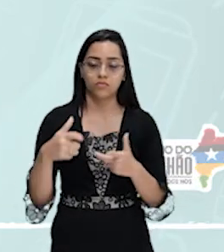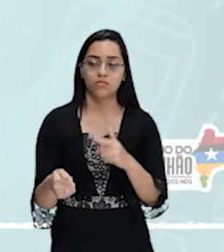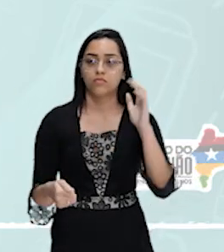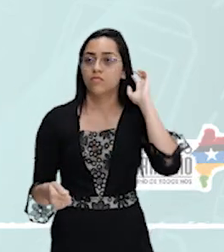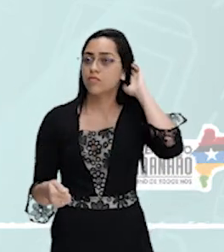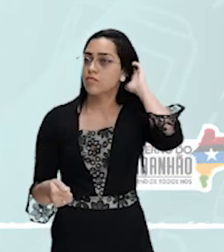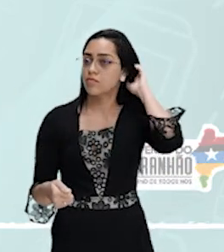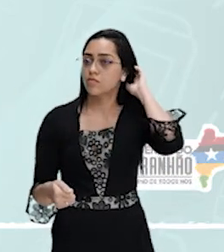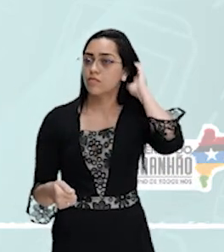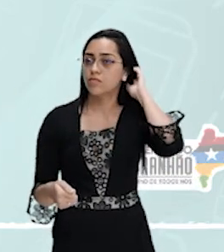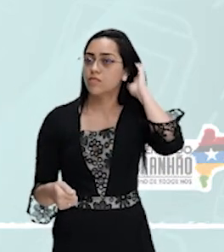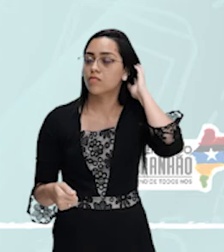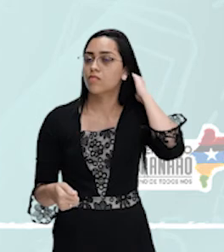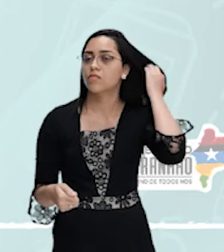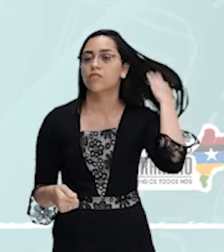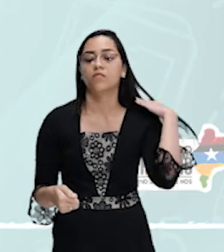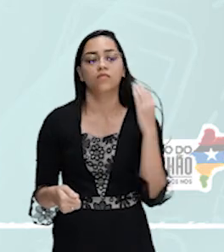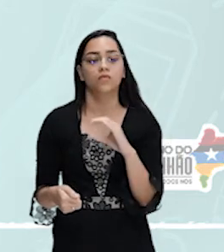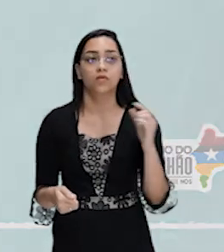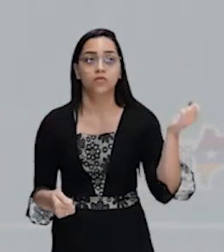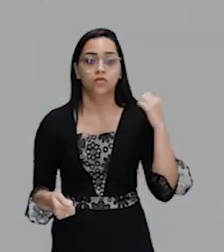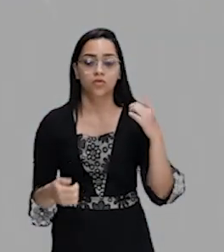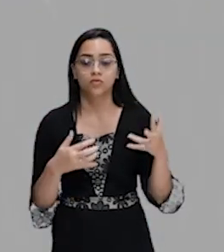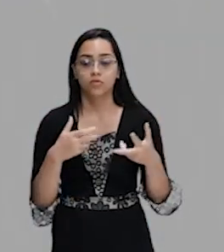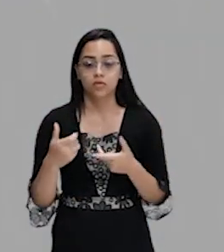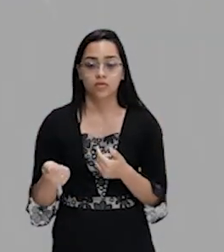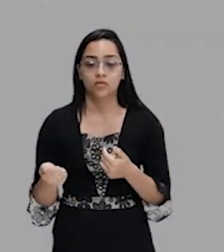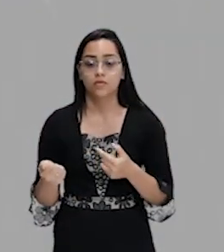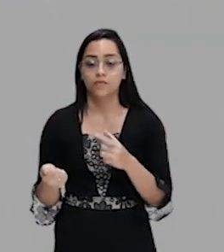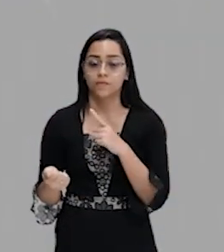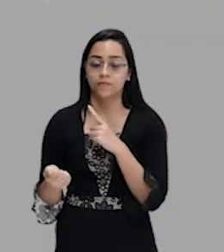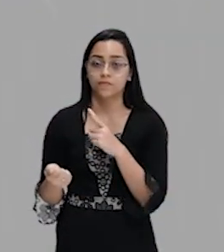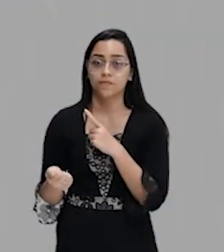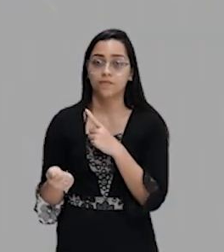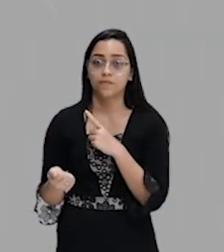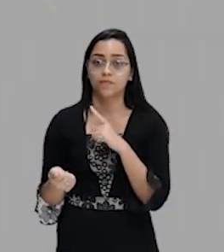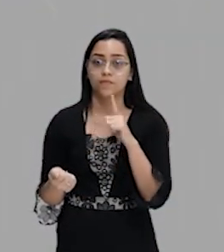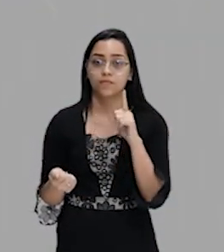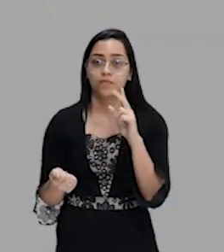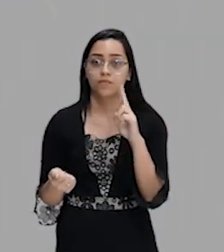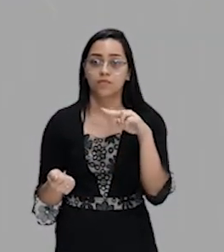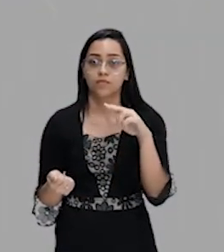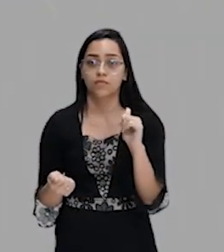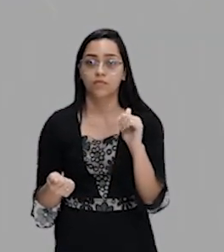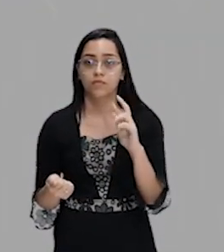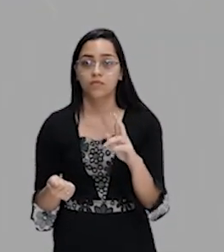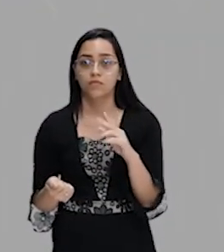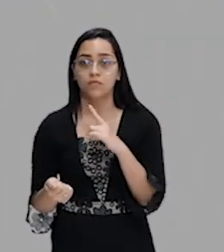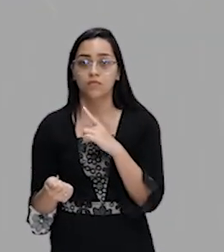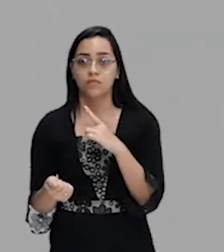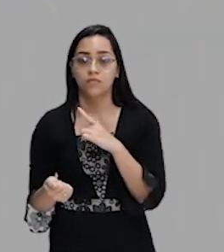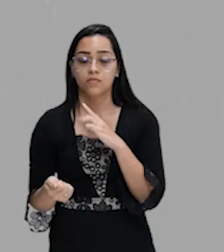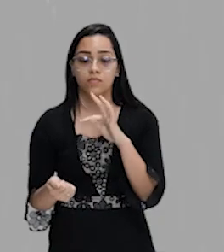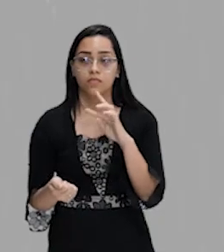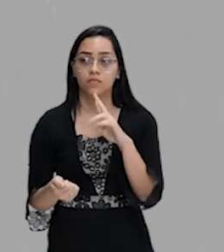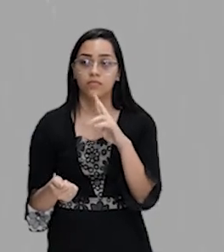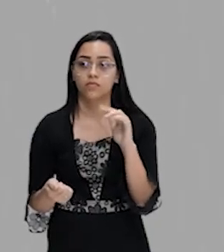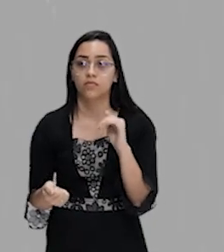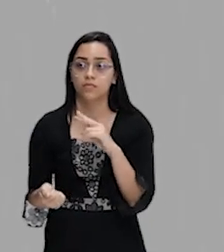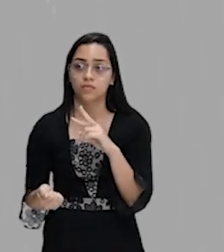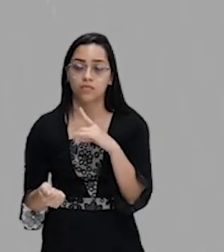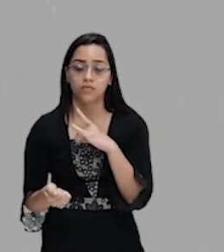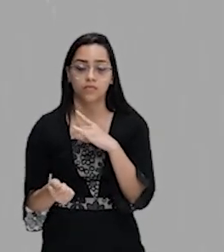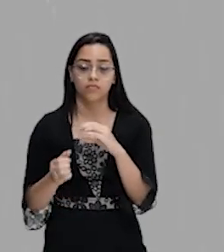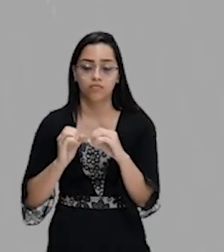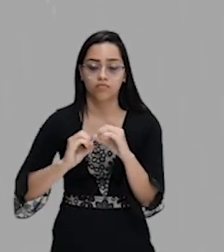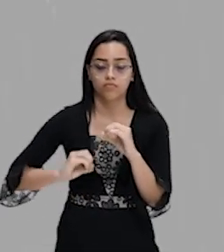Ok? Ou Sol, Terra e Lua. No caso do eclipse lunar, nós temos Sol, Terra e Lua. Então a Terra fica na